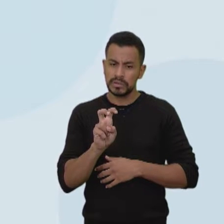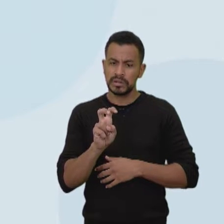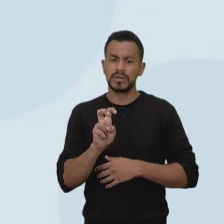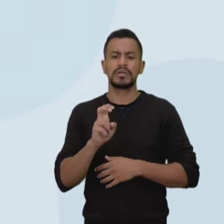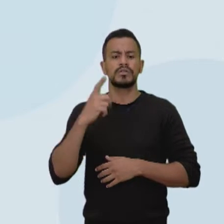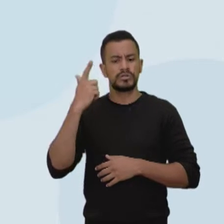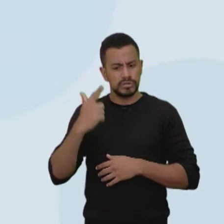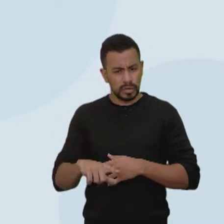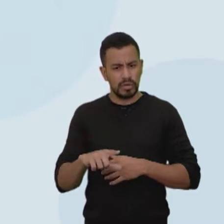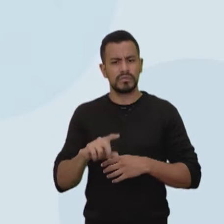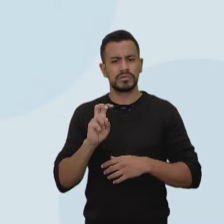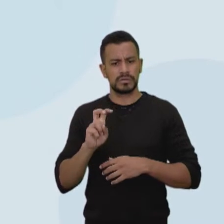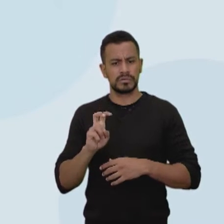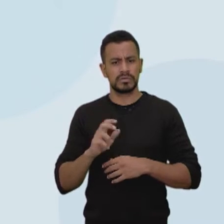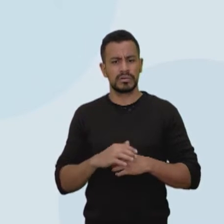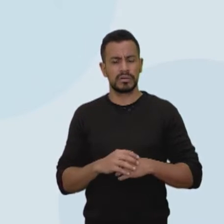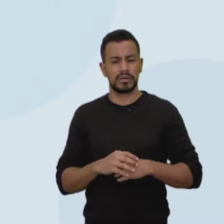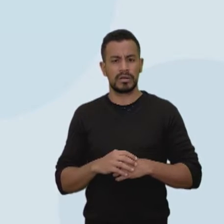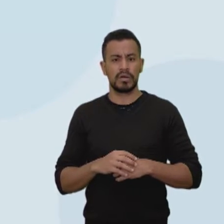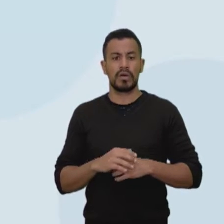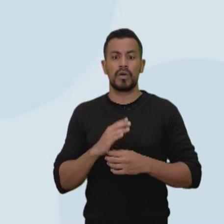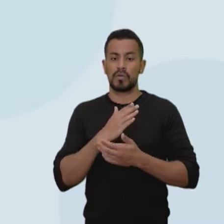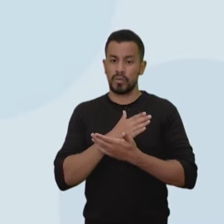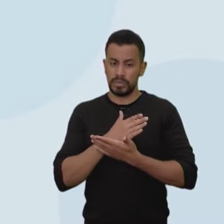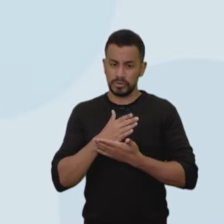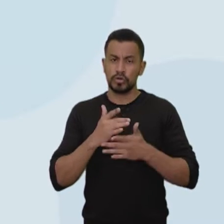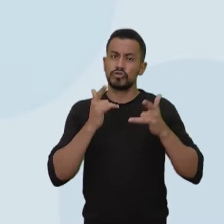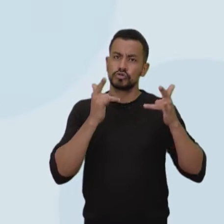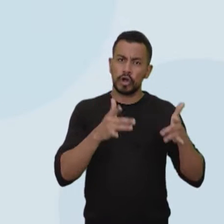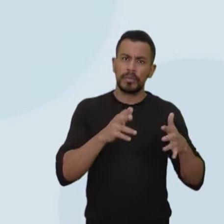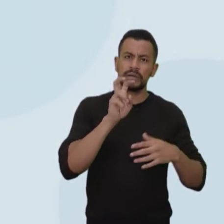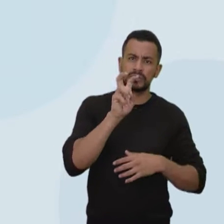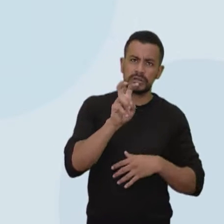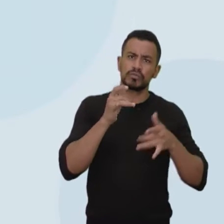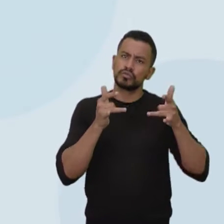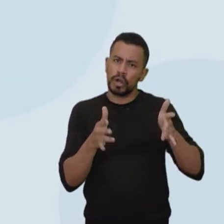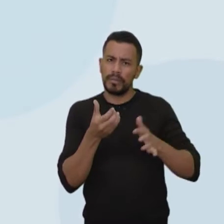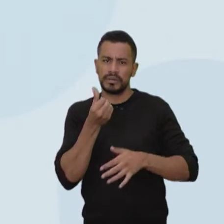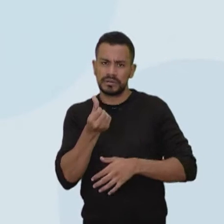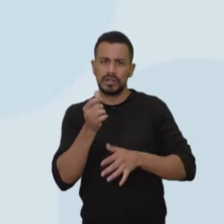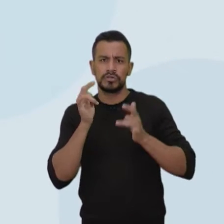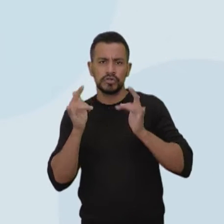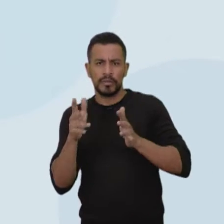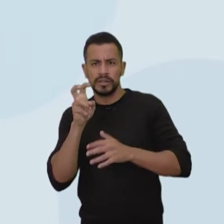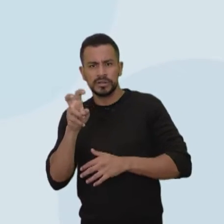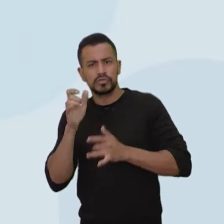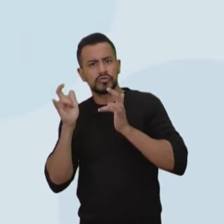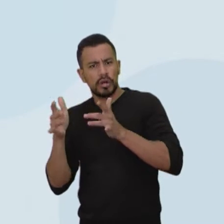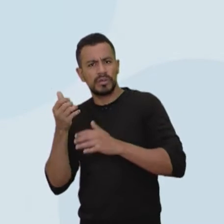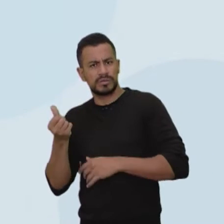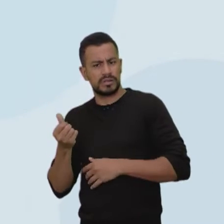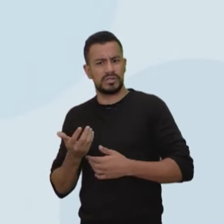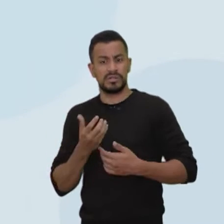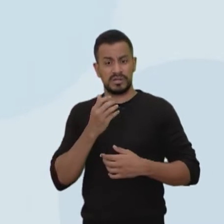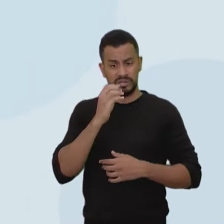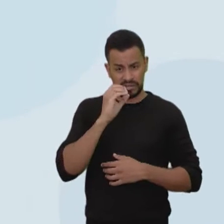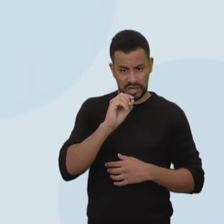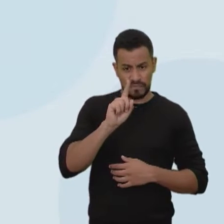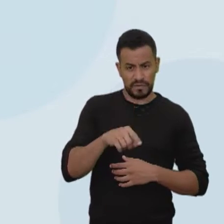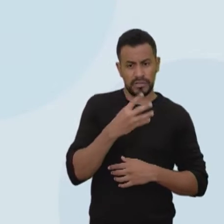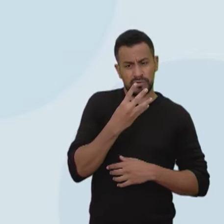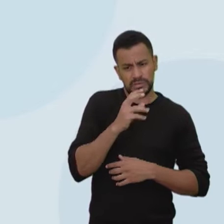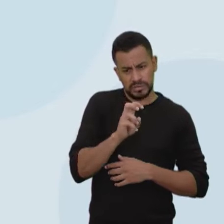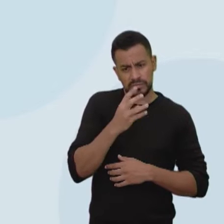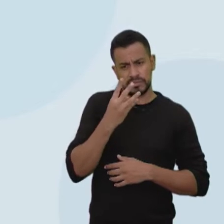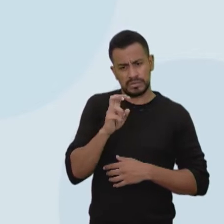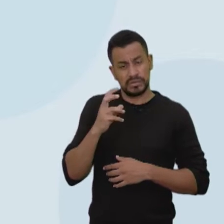lá para cima. Ah, então a gente começou sobrando 5, sobrando 6, sobrando 5, sobrando 6. Então deu 0,45, 45, 45.